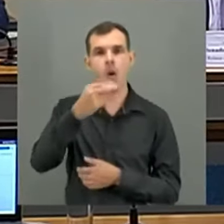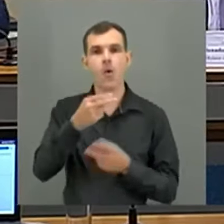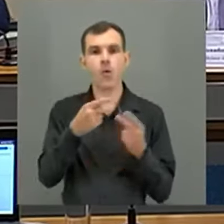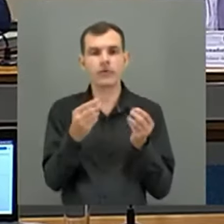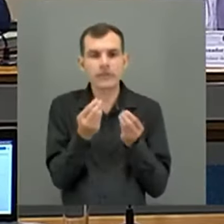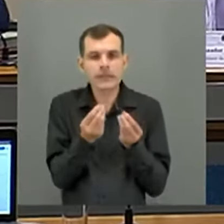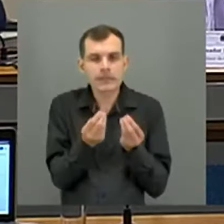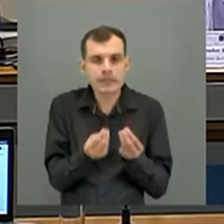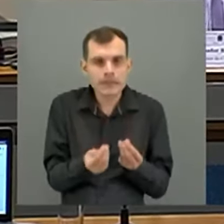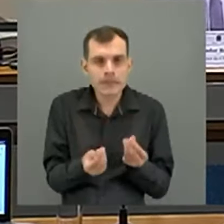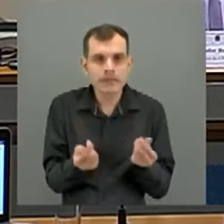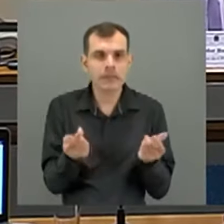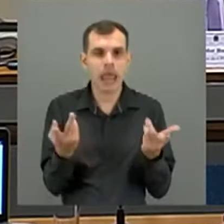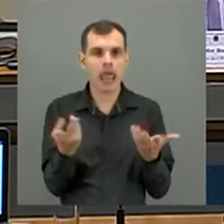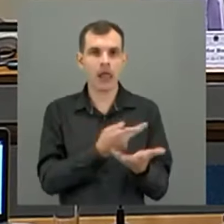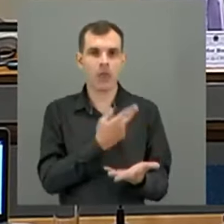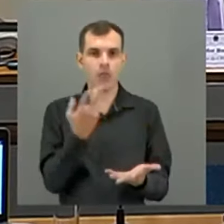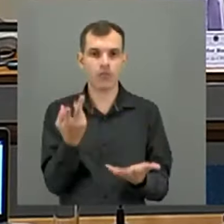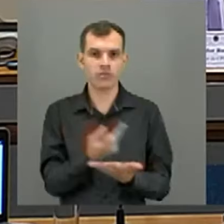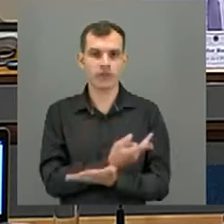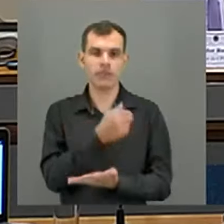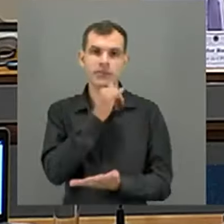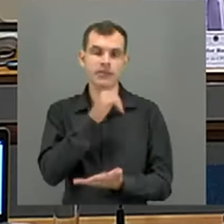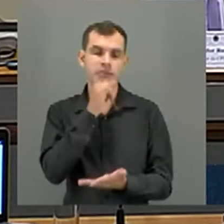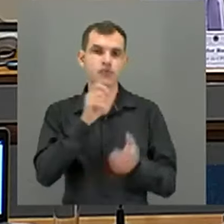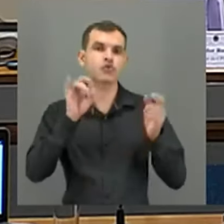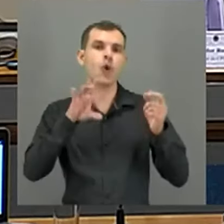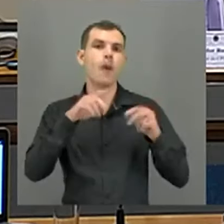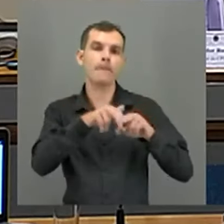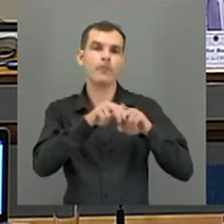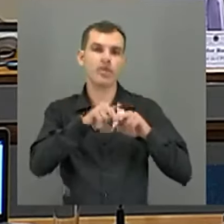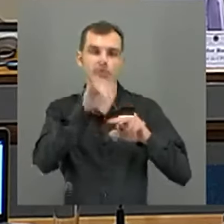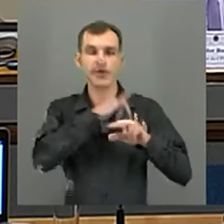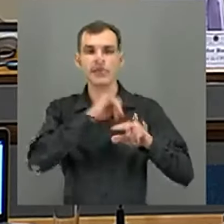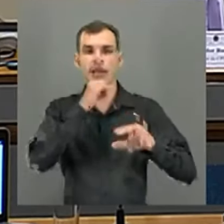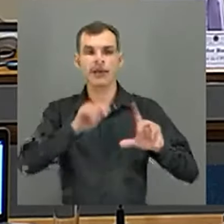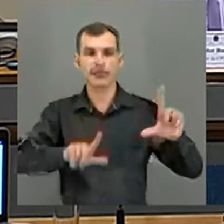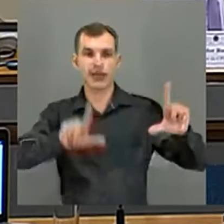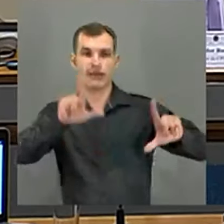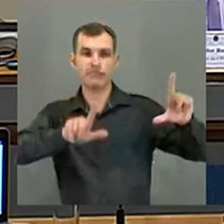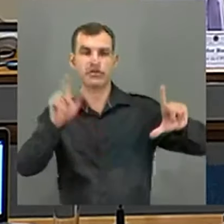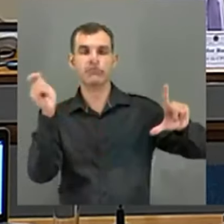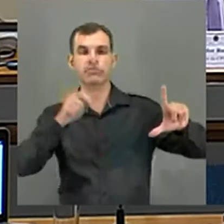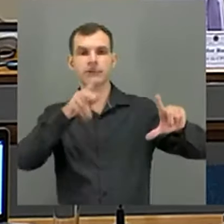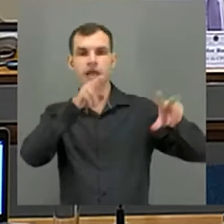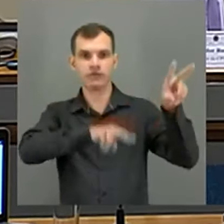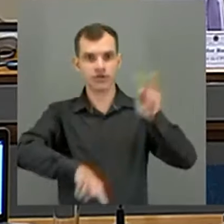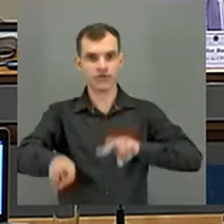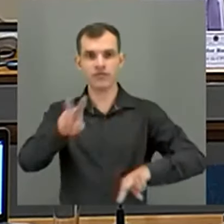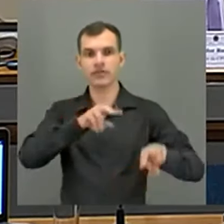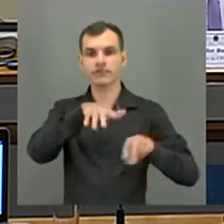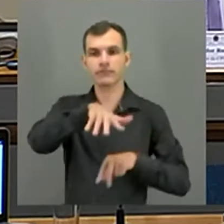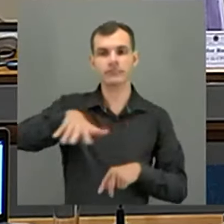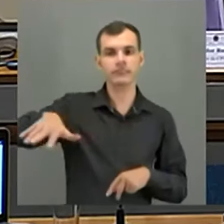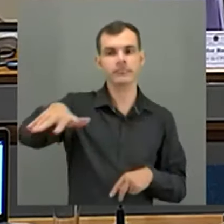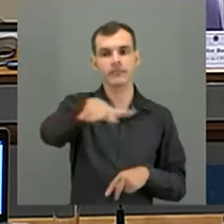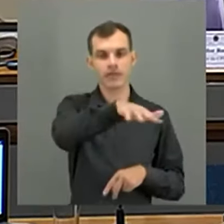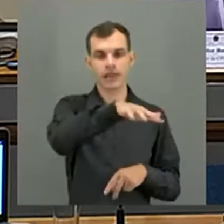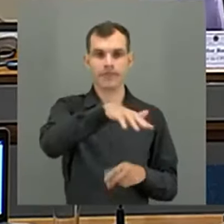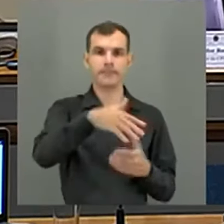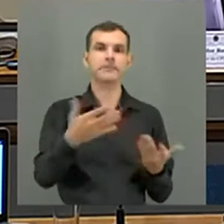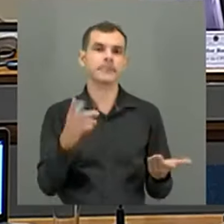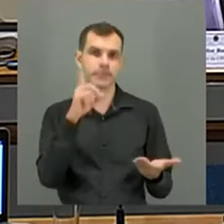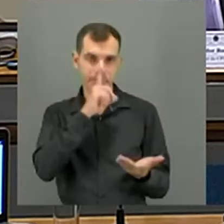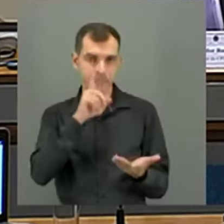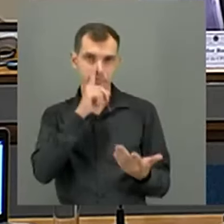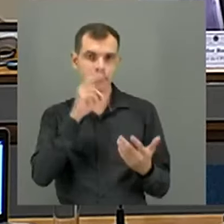sutil e que só por meio de televisão ele pôde ver que no campo era falível. Aí não pode